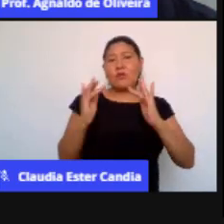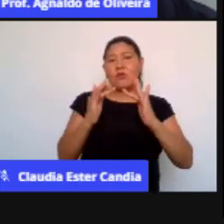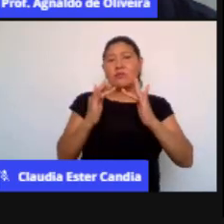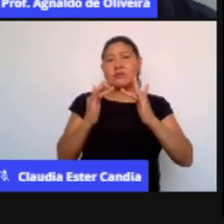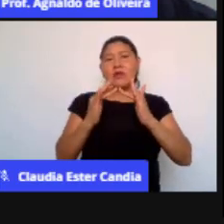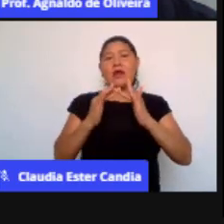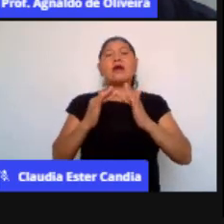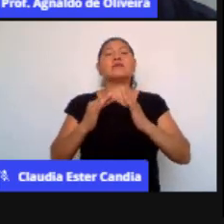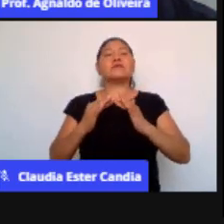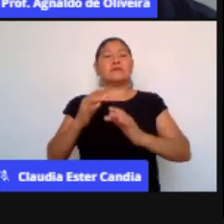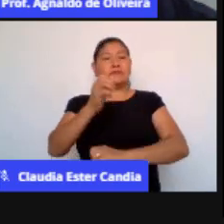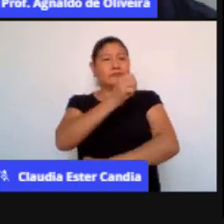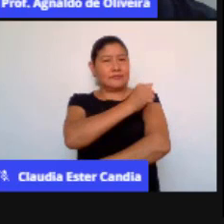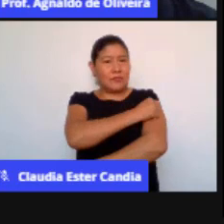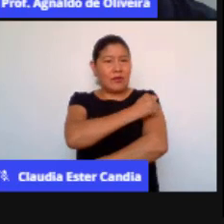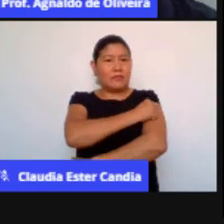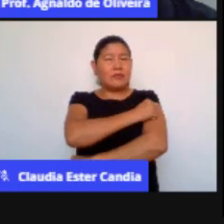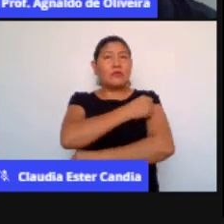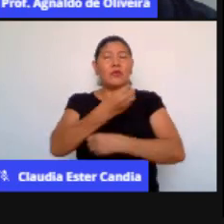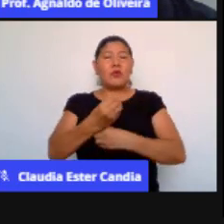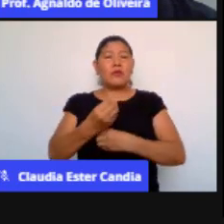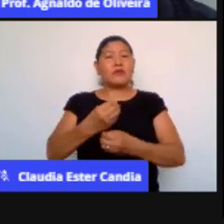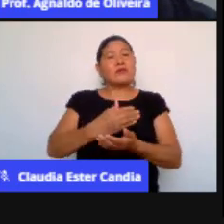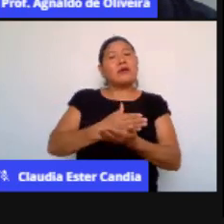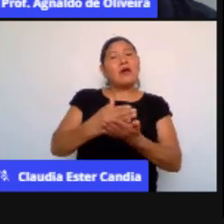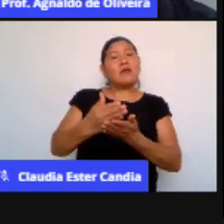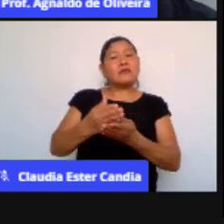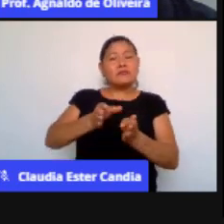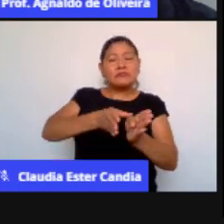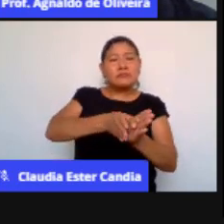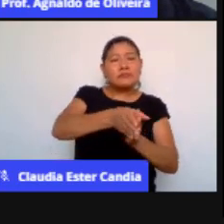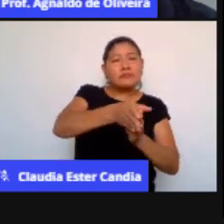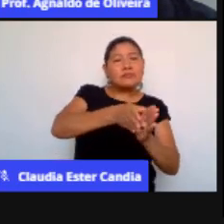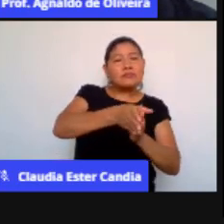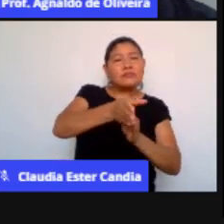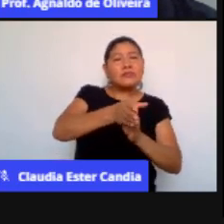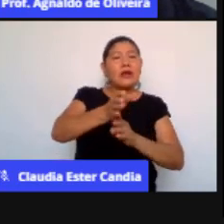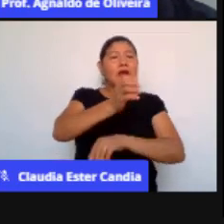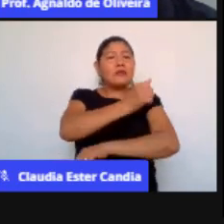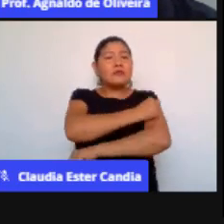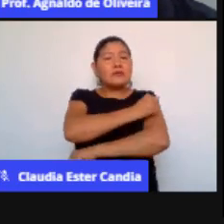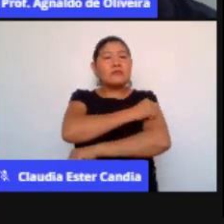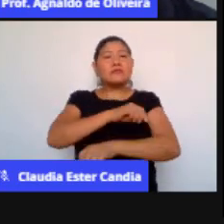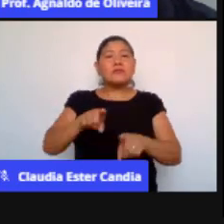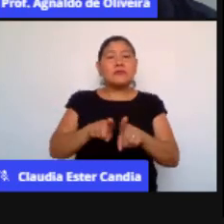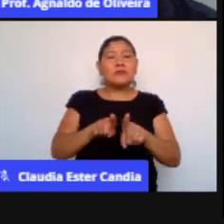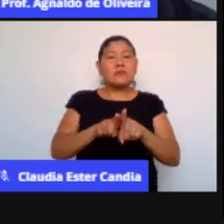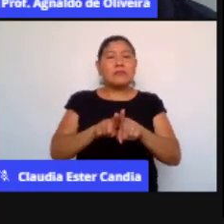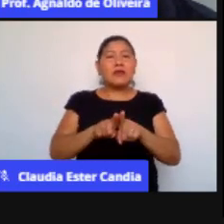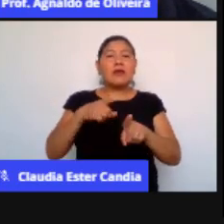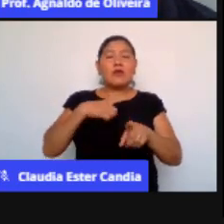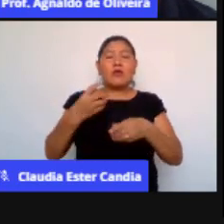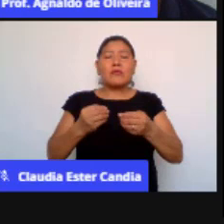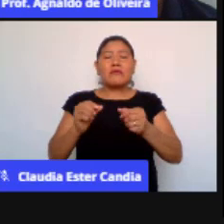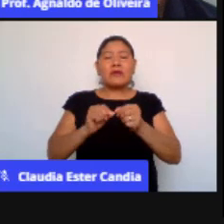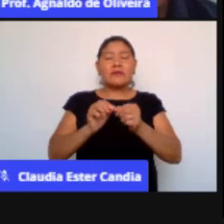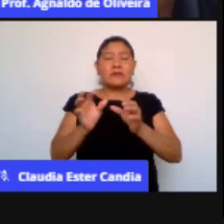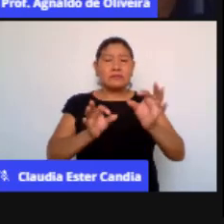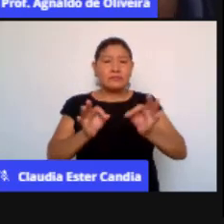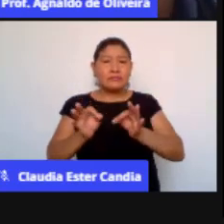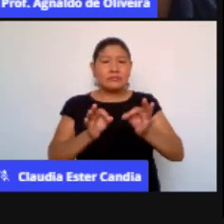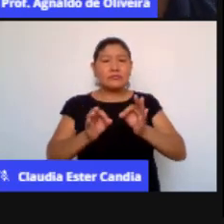esse contato, ele irá, orientar a rotina do trabalho nosso, O planejamento das atividades, a organização